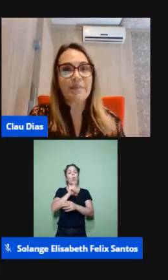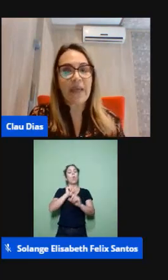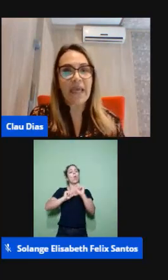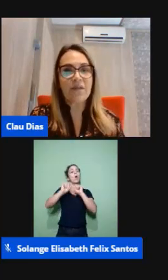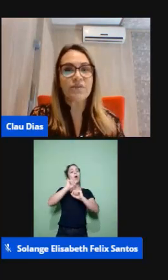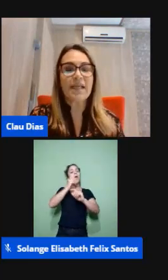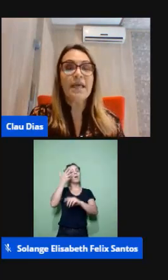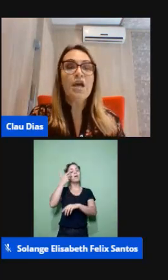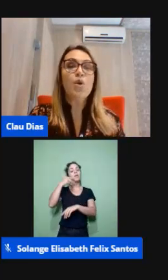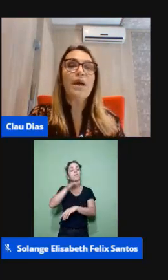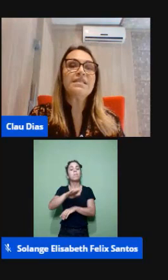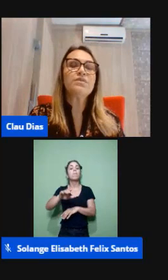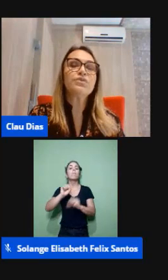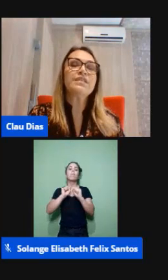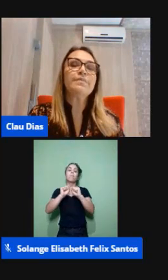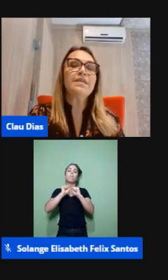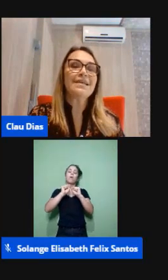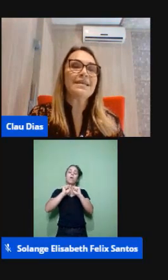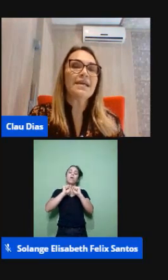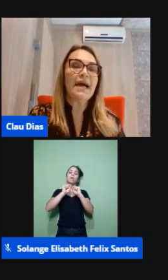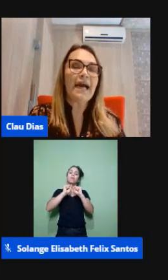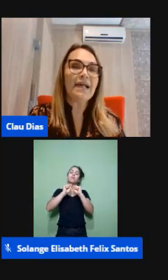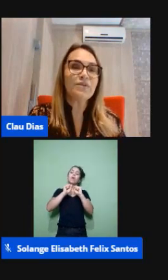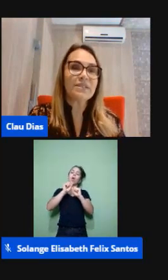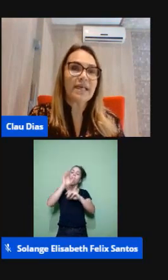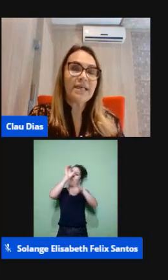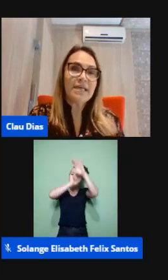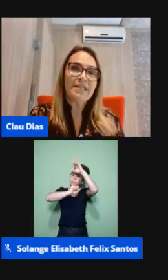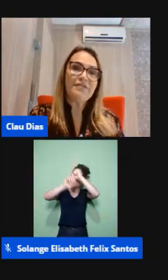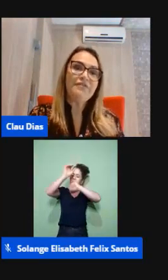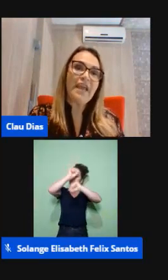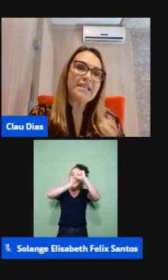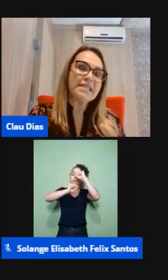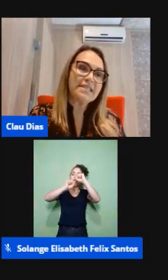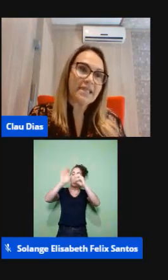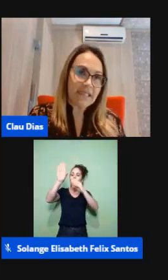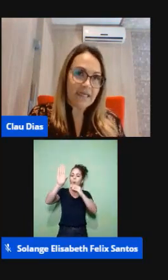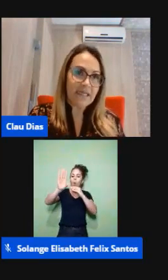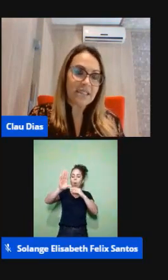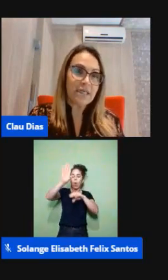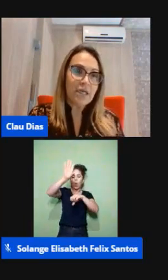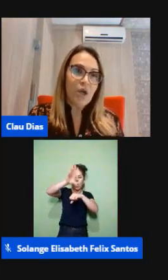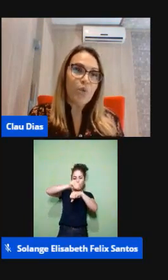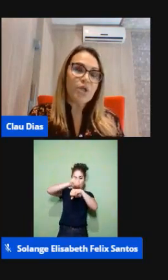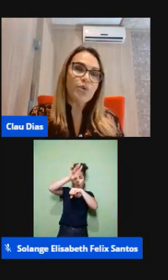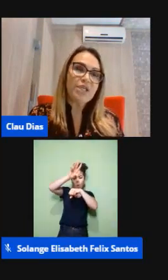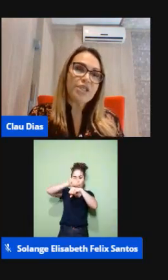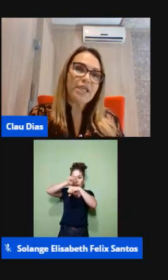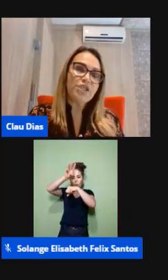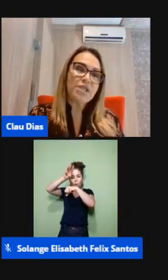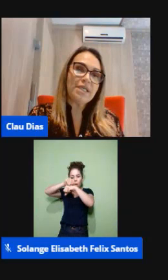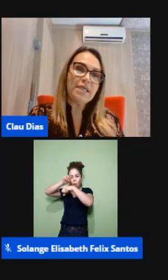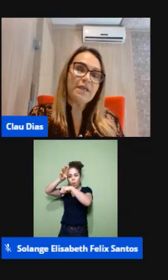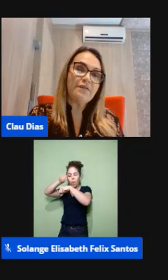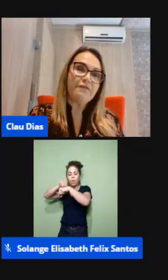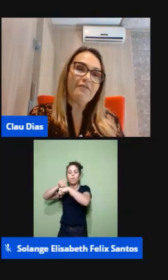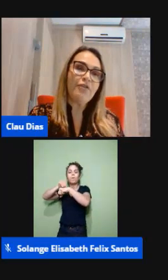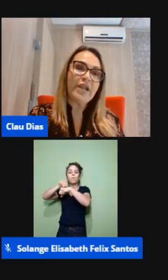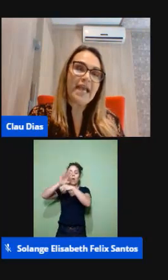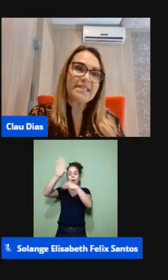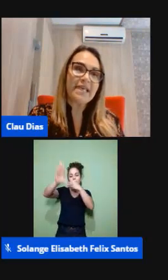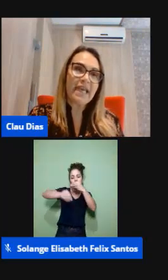de conhecimentos, né? Quais são os conhecimentos agregados, né? Na vivência dessa criança, quando a